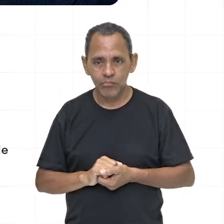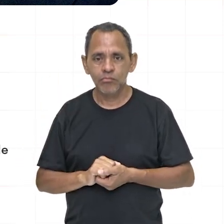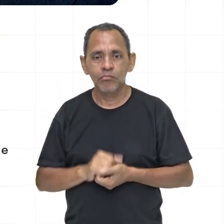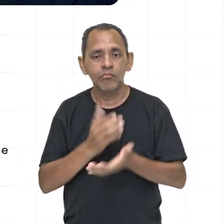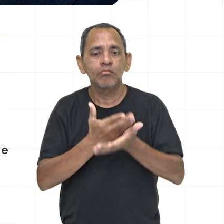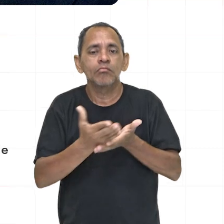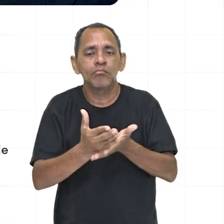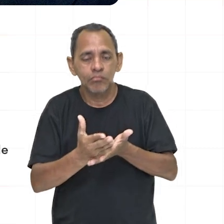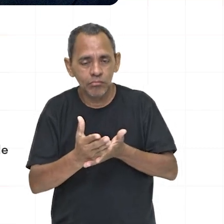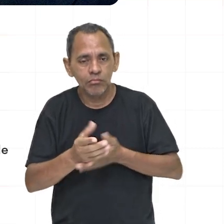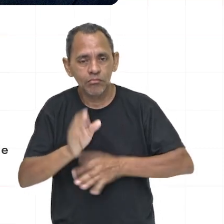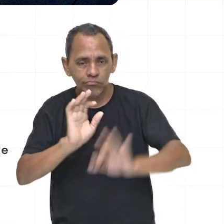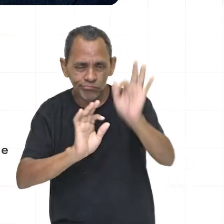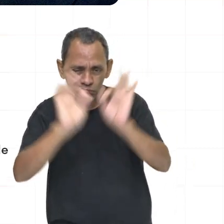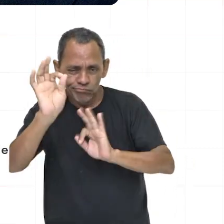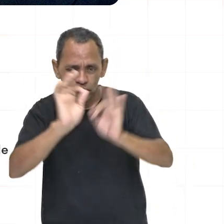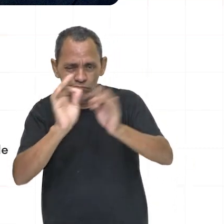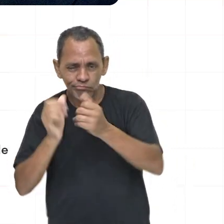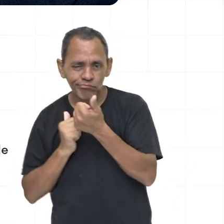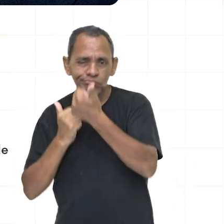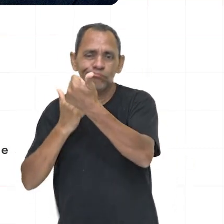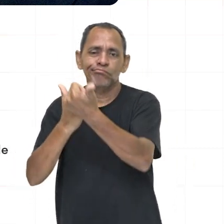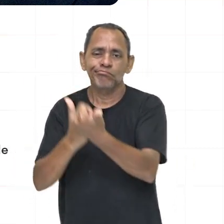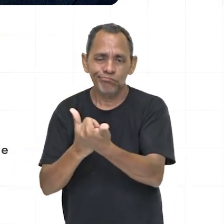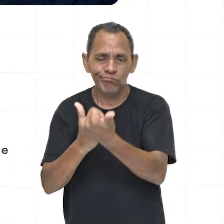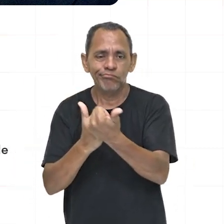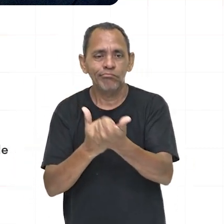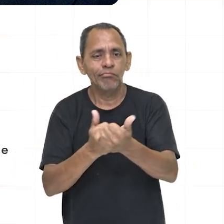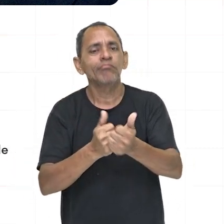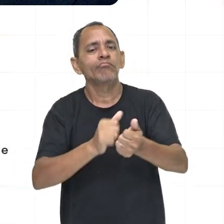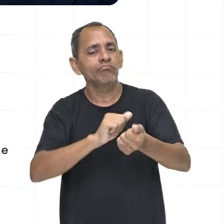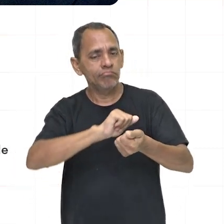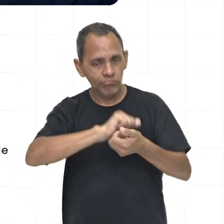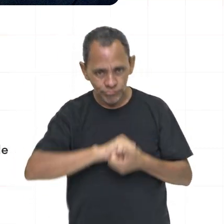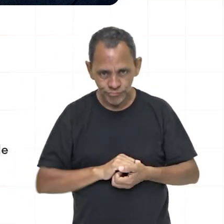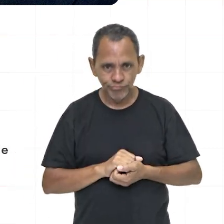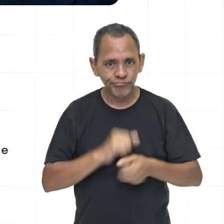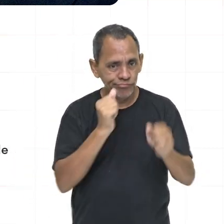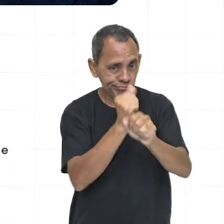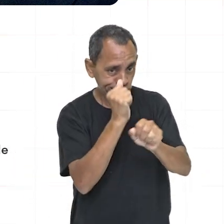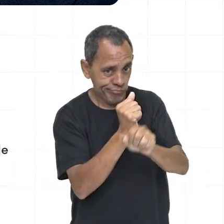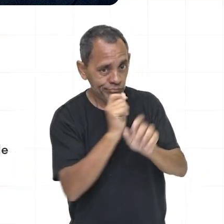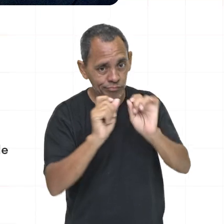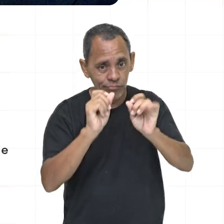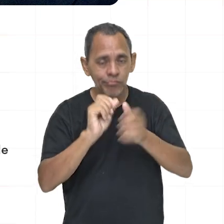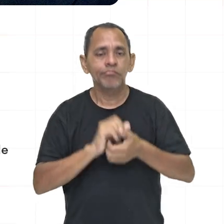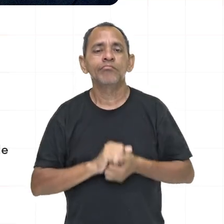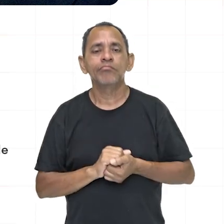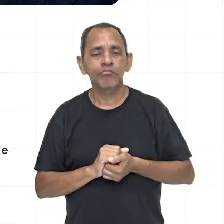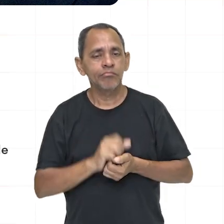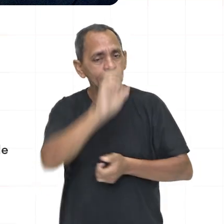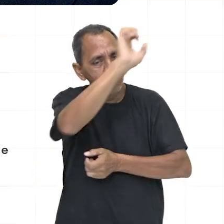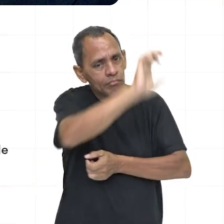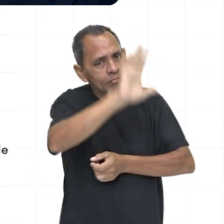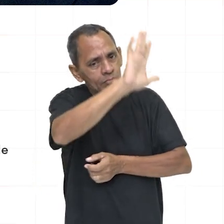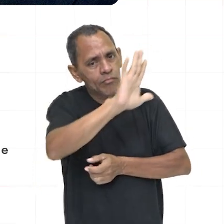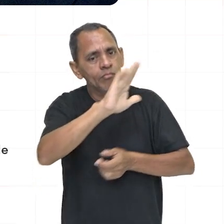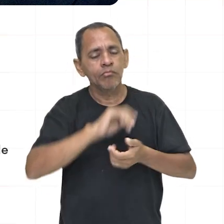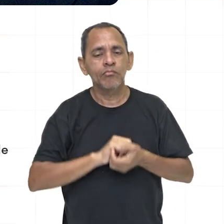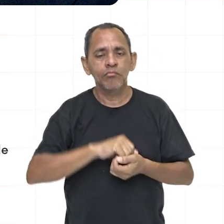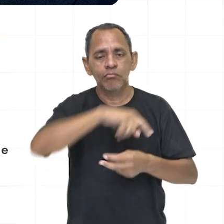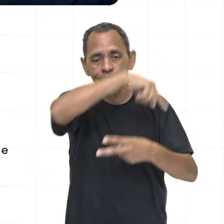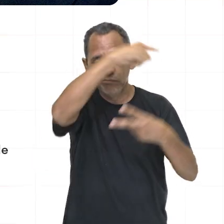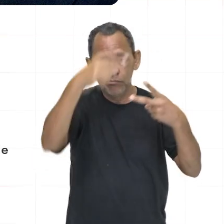financeiro para a reconstrução da Europa, e esse se chamou Plano Marshall, com dois